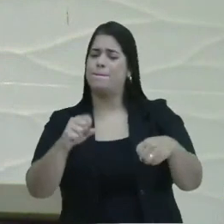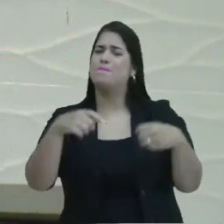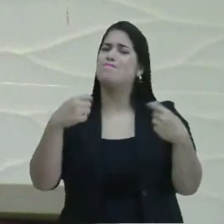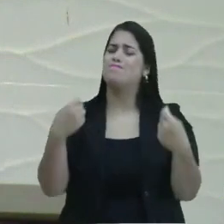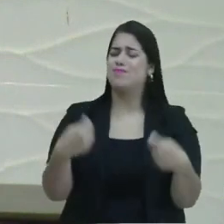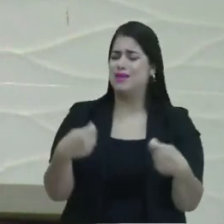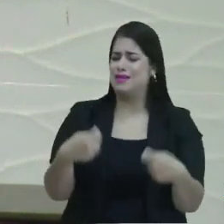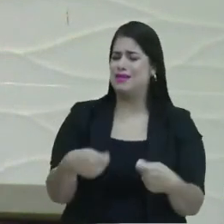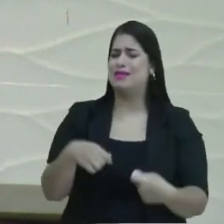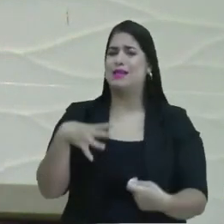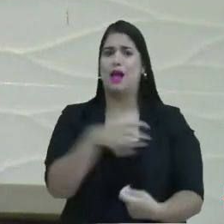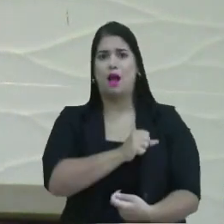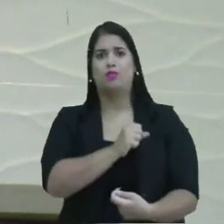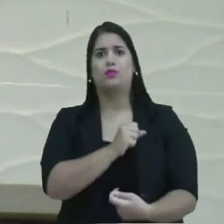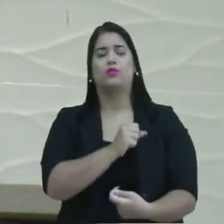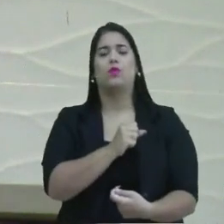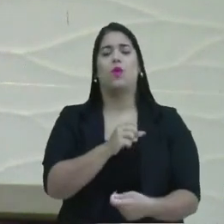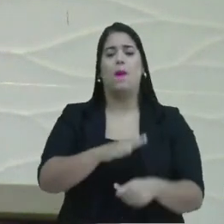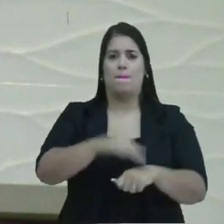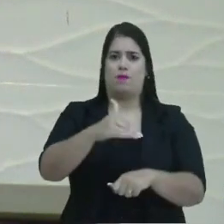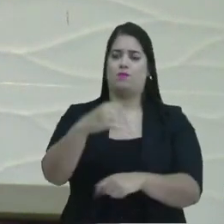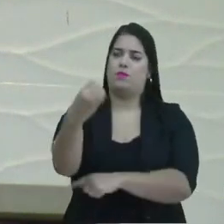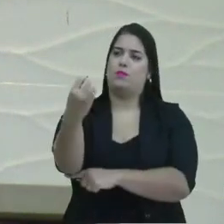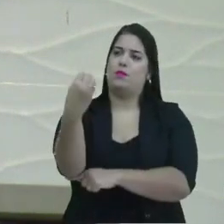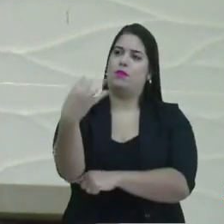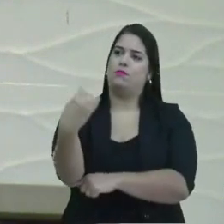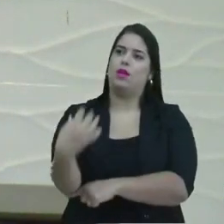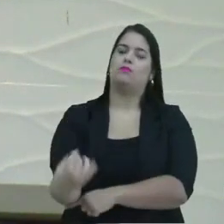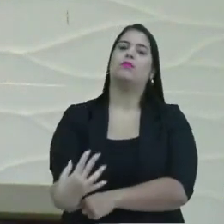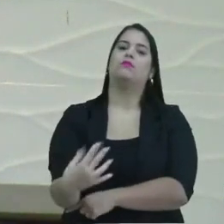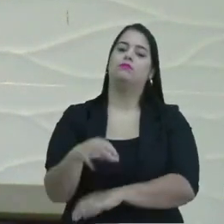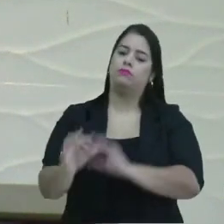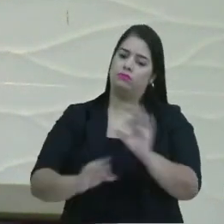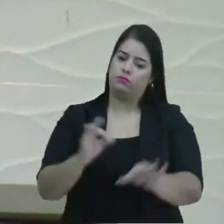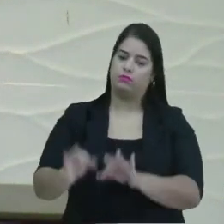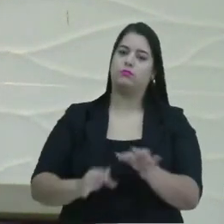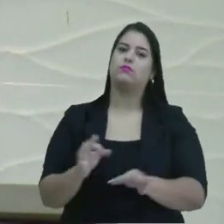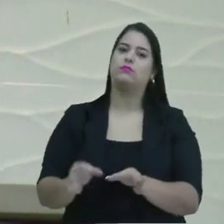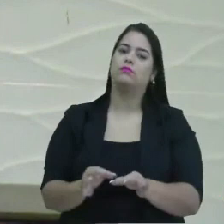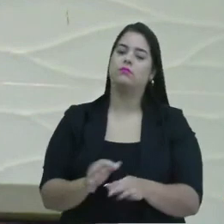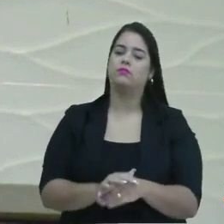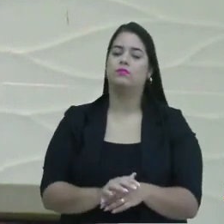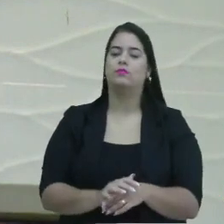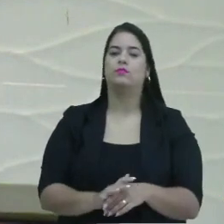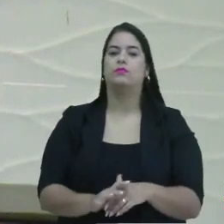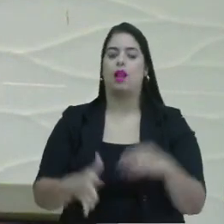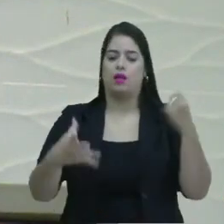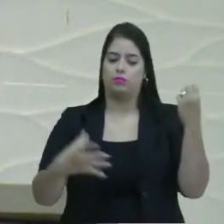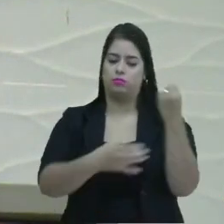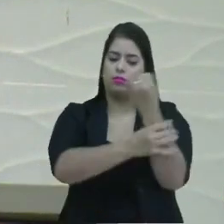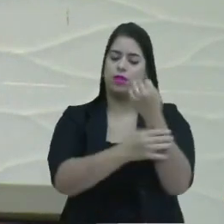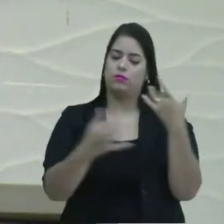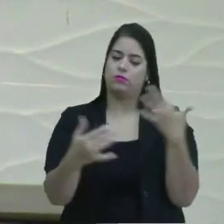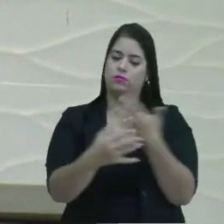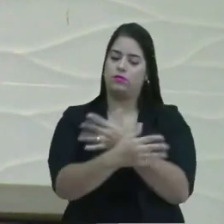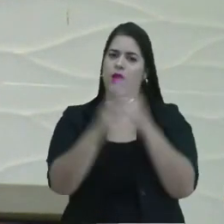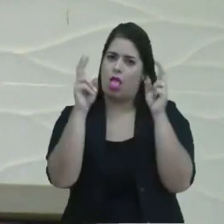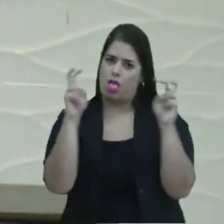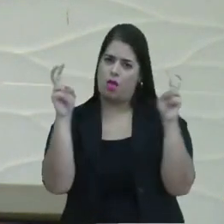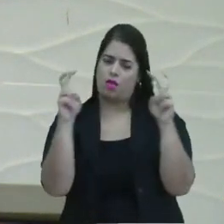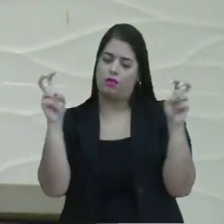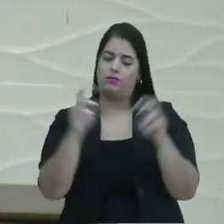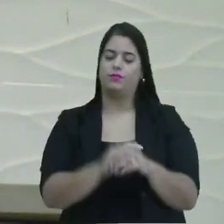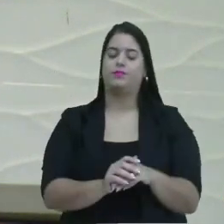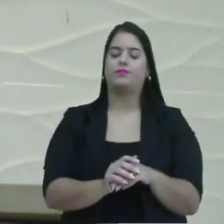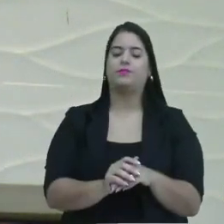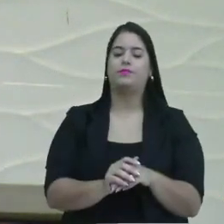máximo possível da implantação de mais semáforos, bem como tantas outras ações necessárias no que diz respeito à segurança no trânsito. Especificamente, eu quero falar aqui